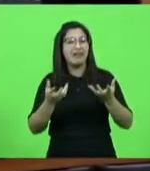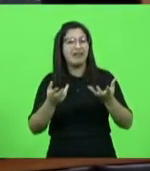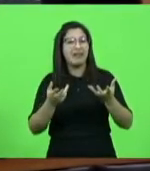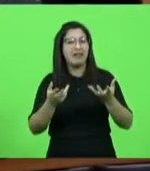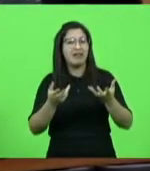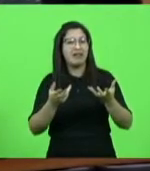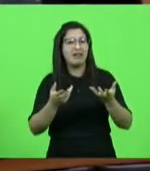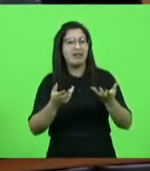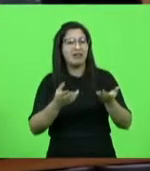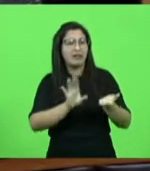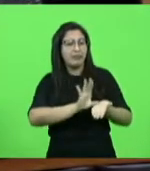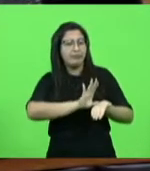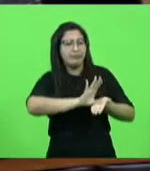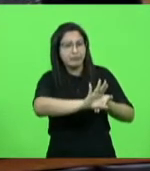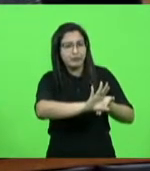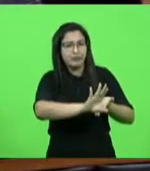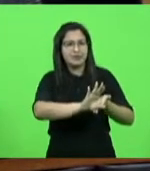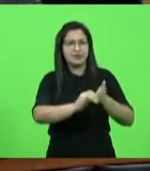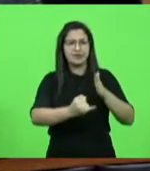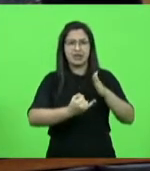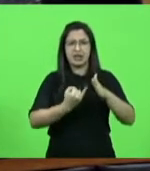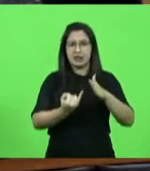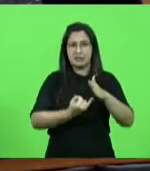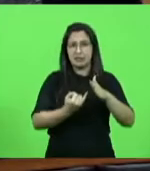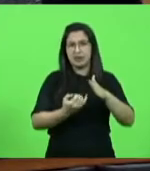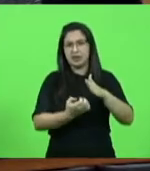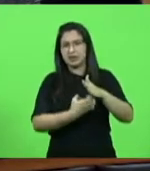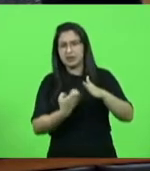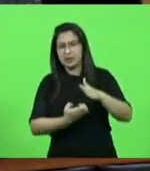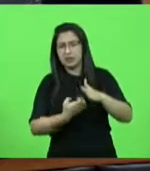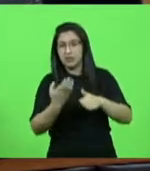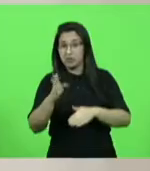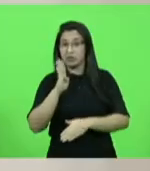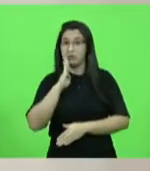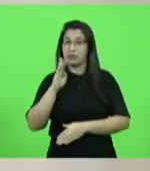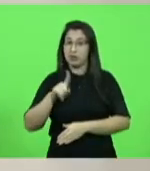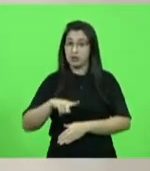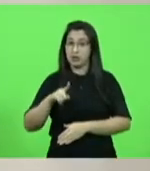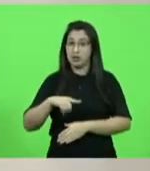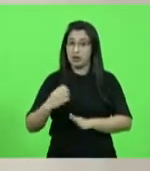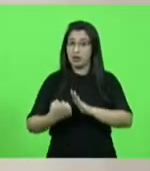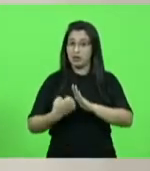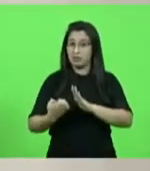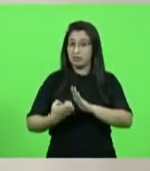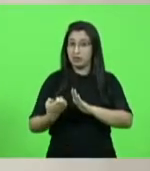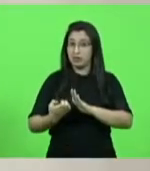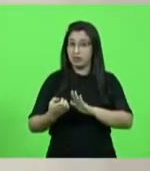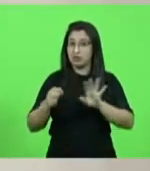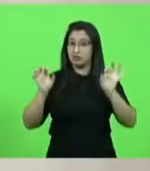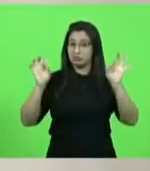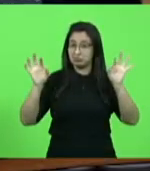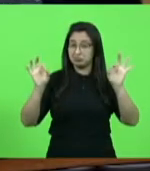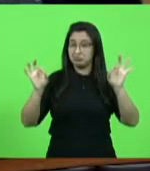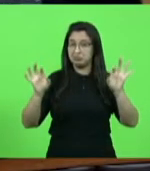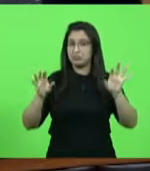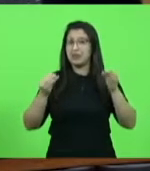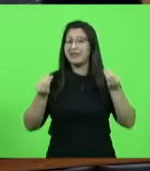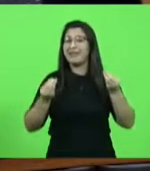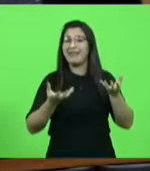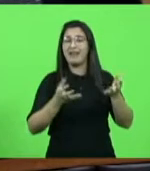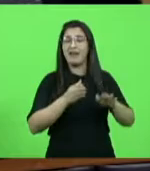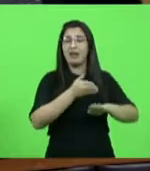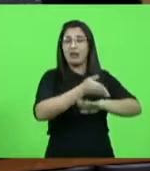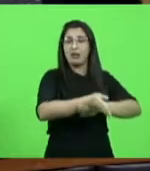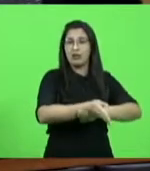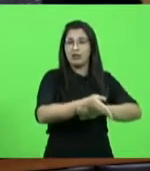senhor deputado Berlanda, Vossa Excelência, que é um empresário bem-sucedido no nosso estado, quem é que vai querer ir para o Alto Vale, instalar qualquer